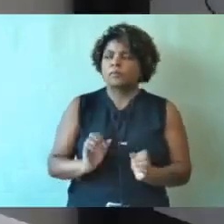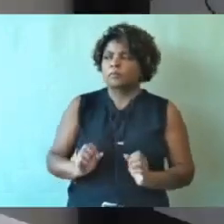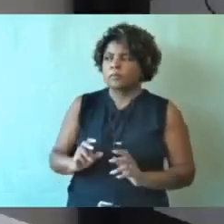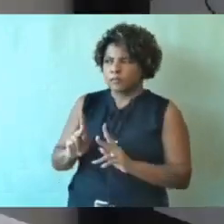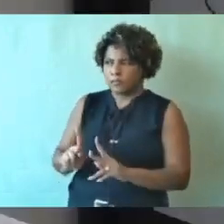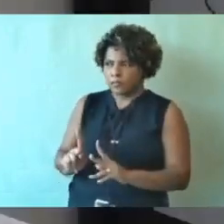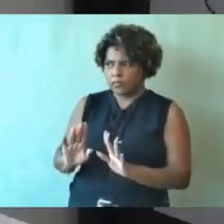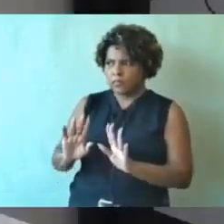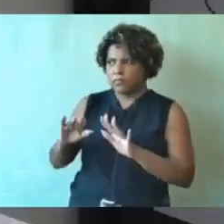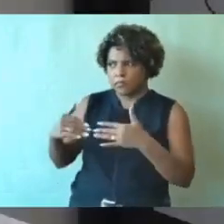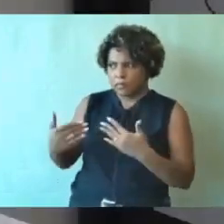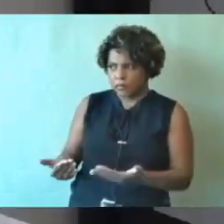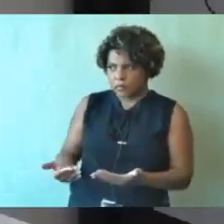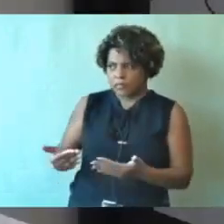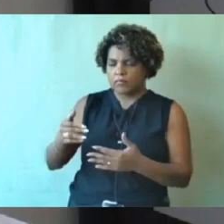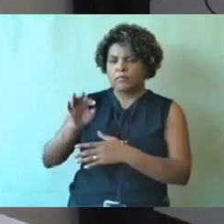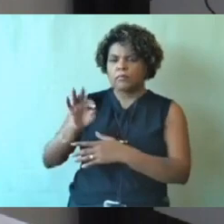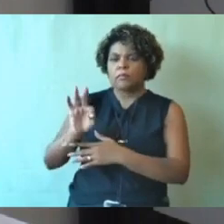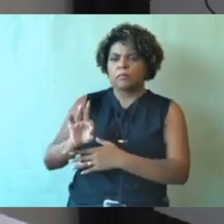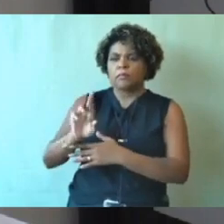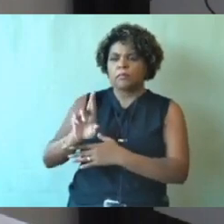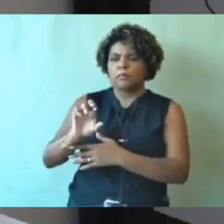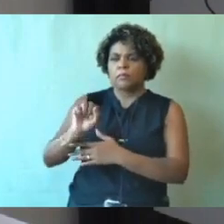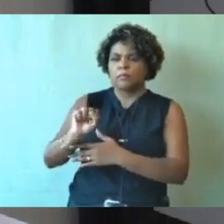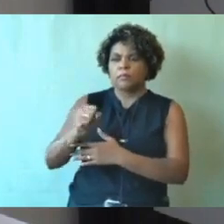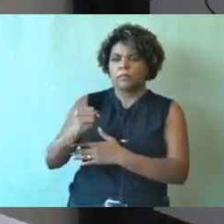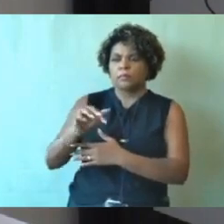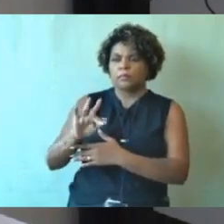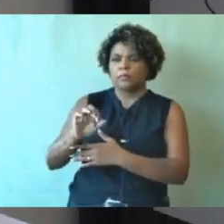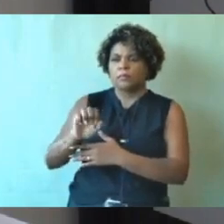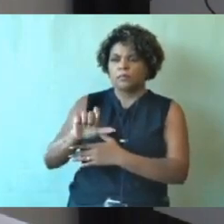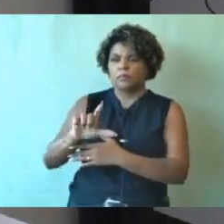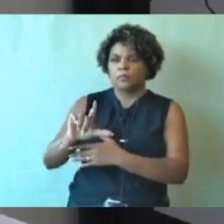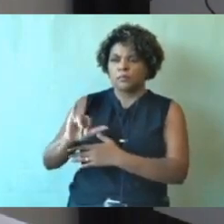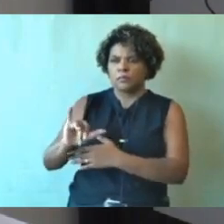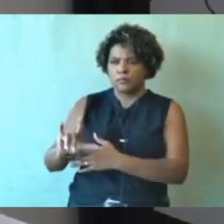na SUMOB era ainda Viação Torres ou BH Leste S.A.?